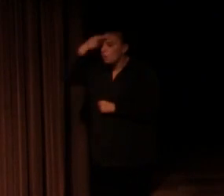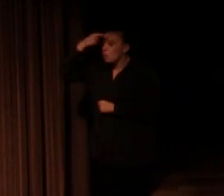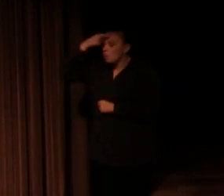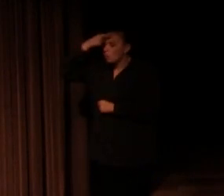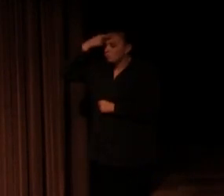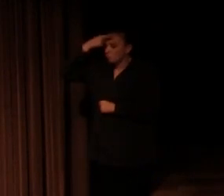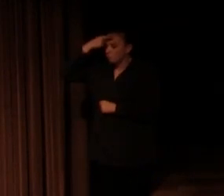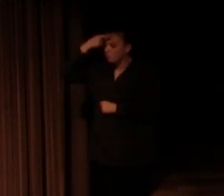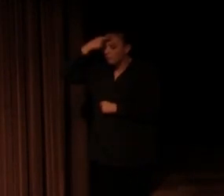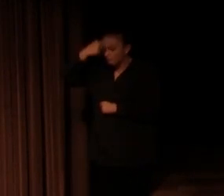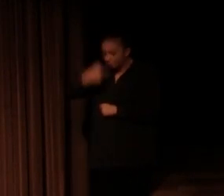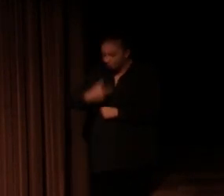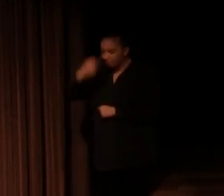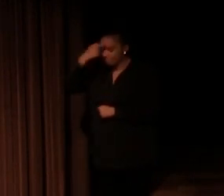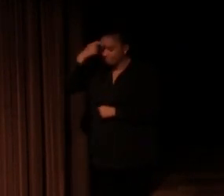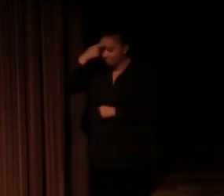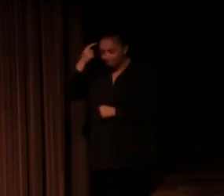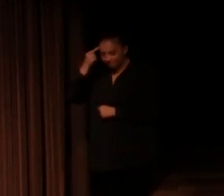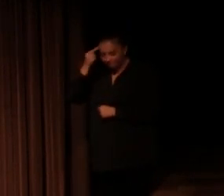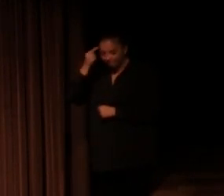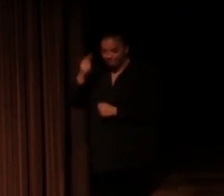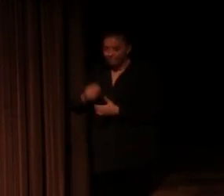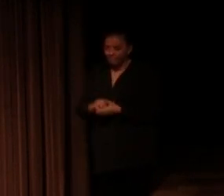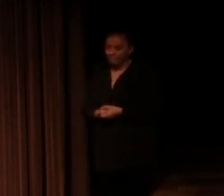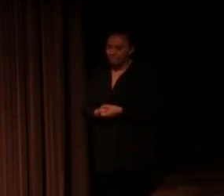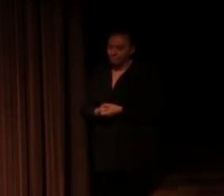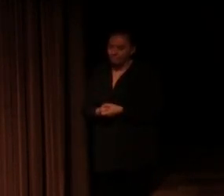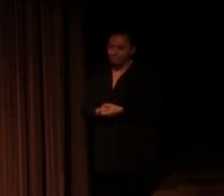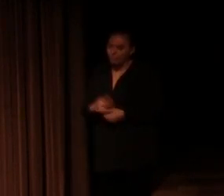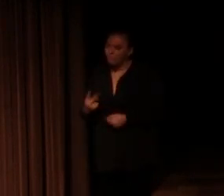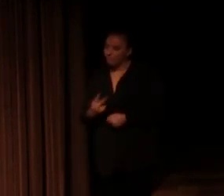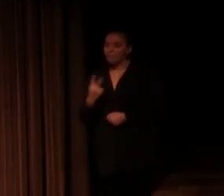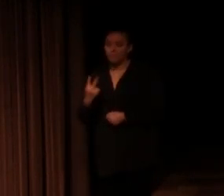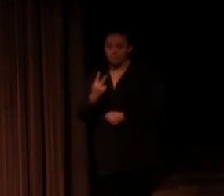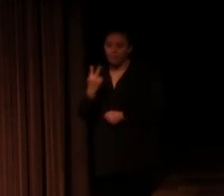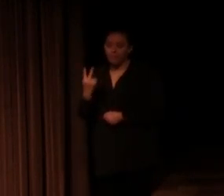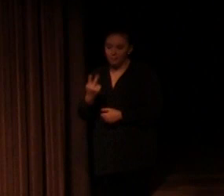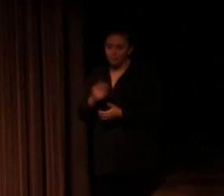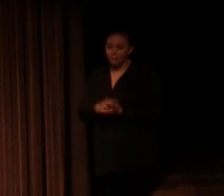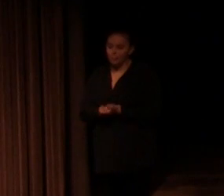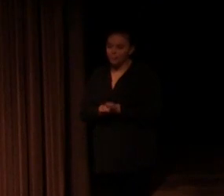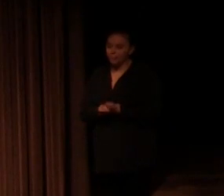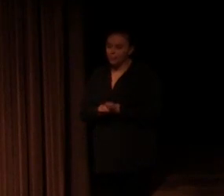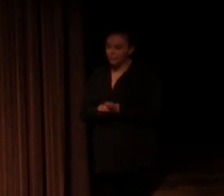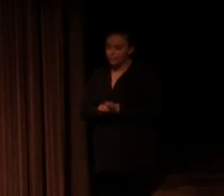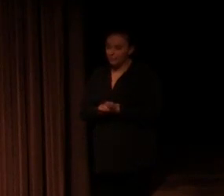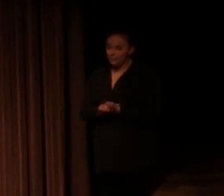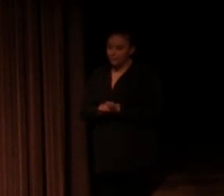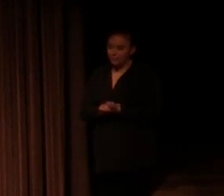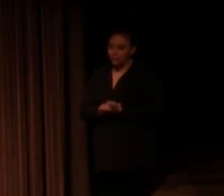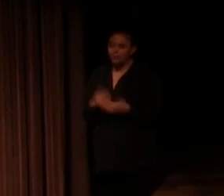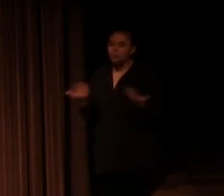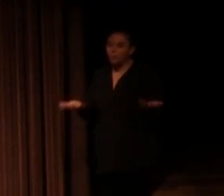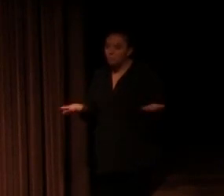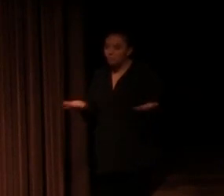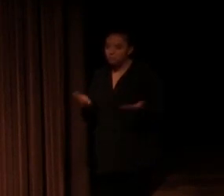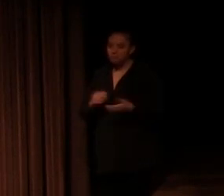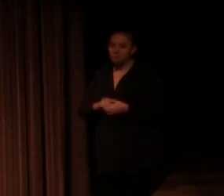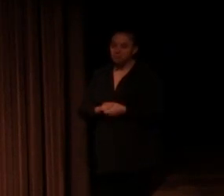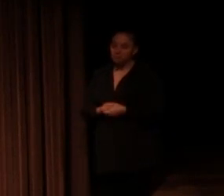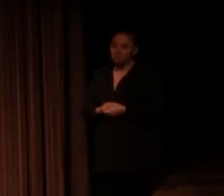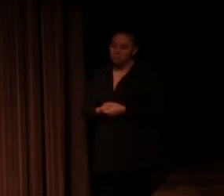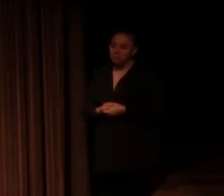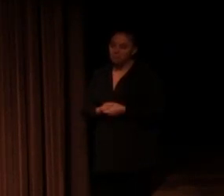é um convencimento é um princípio é um conceito que conceito é esse é um